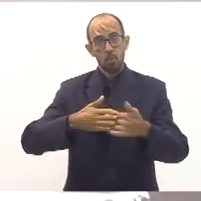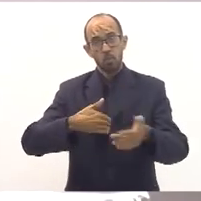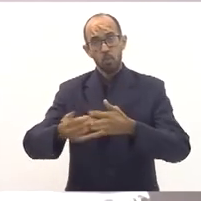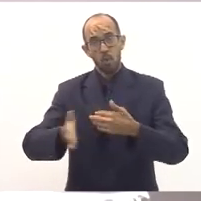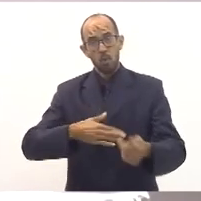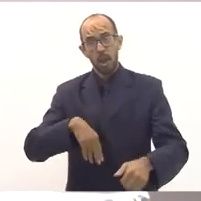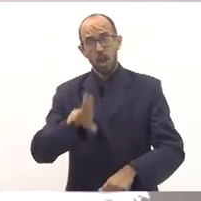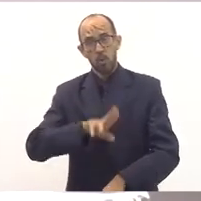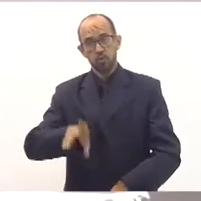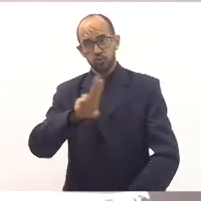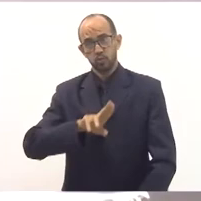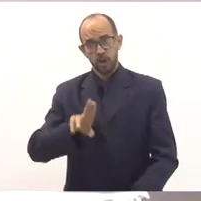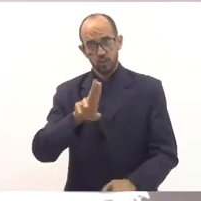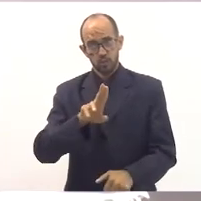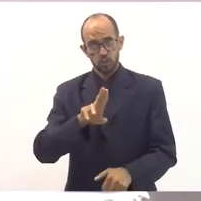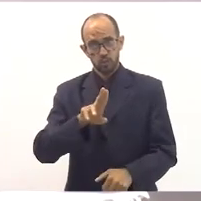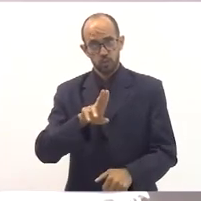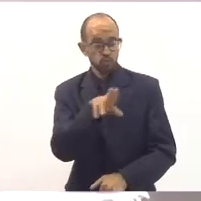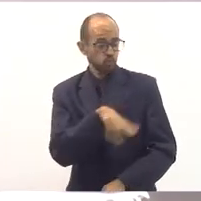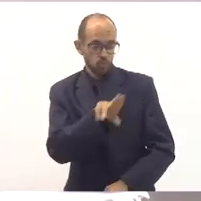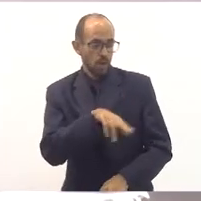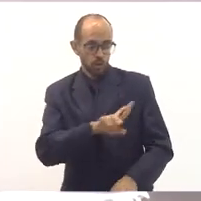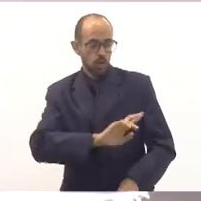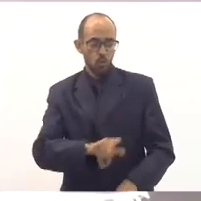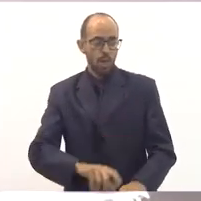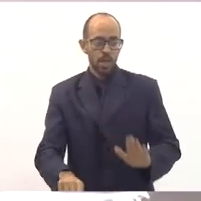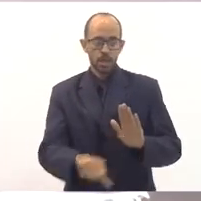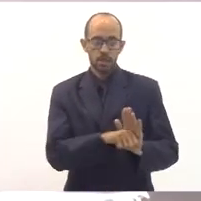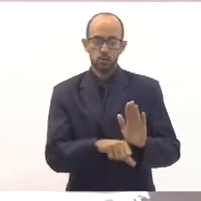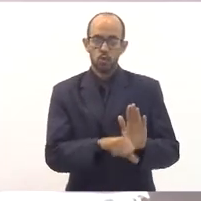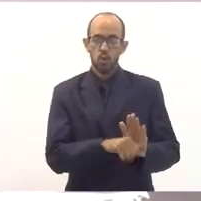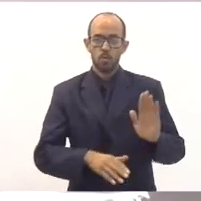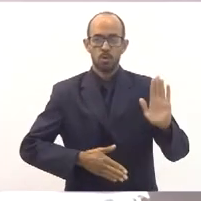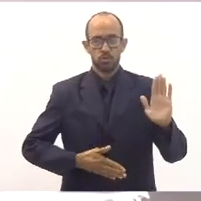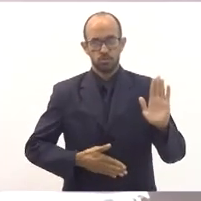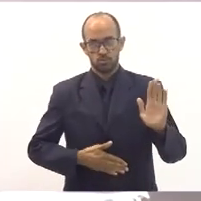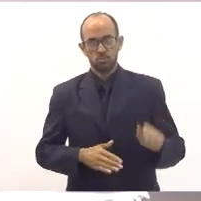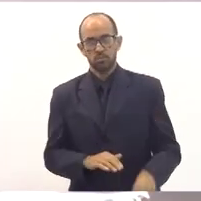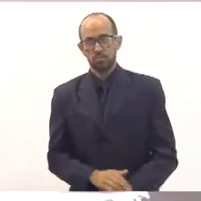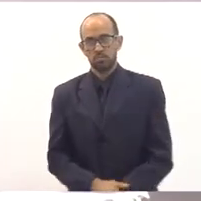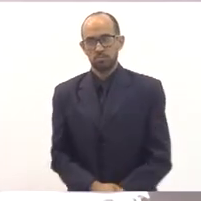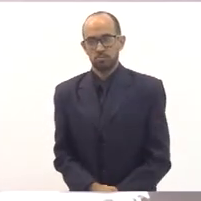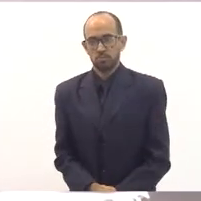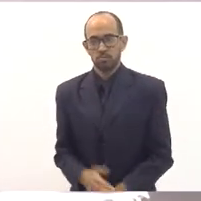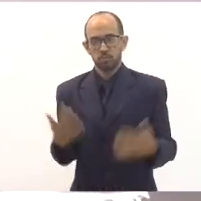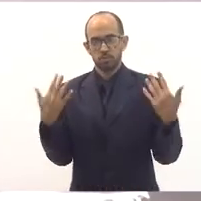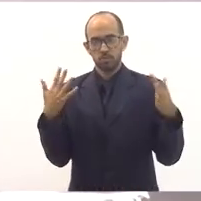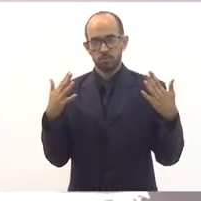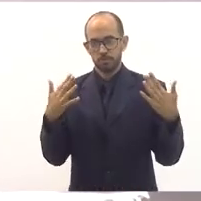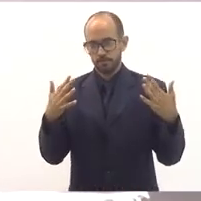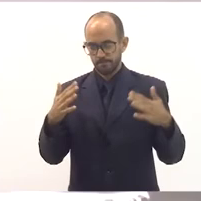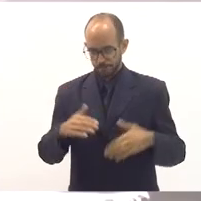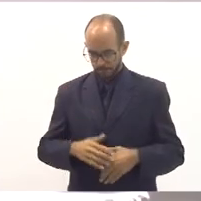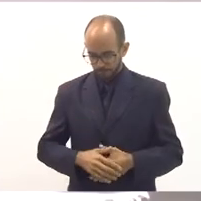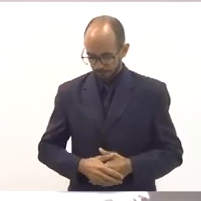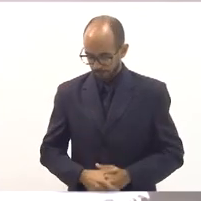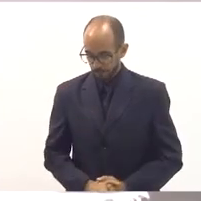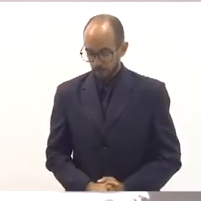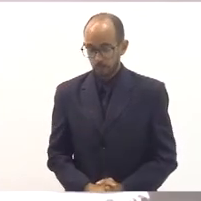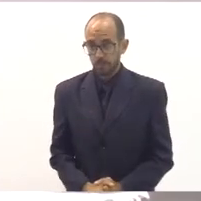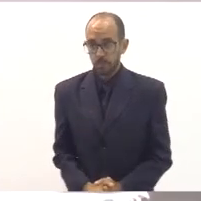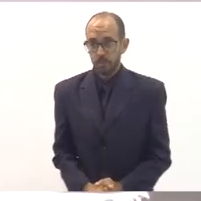usuário usuário não é criminoso usuário não é criminoso é muito bem